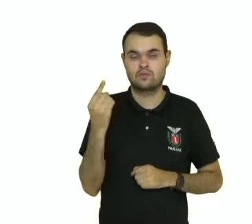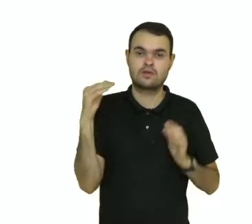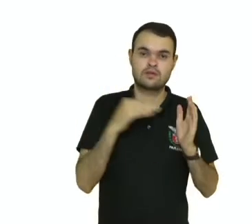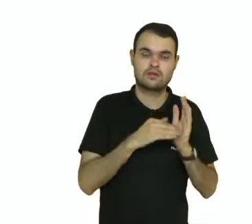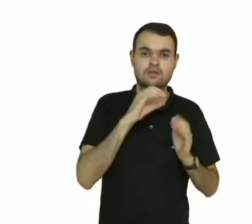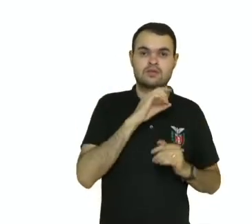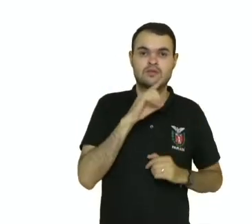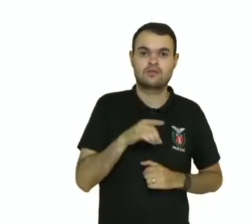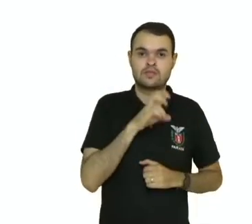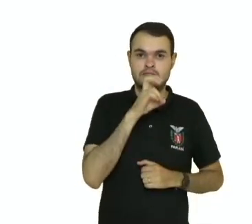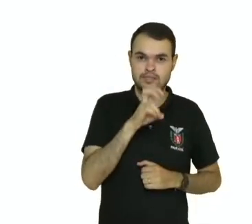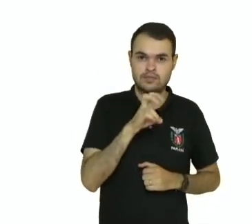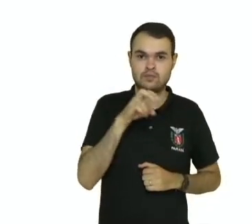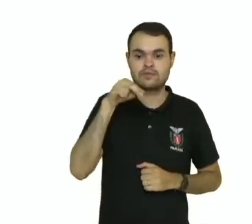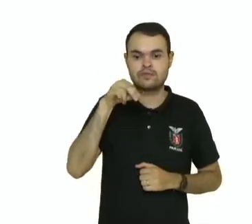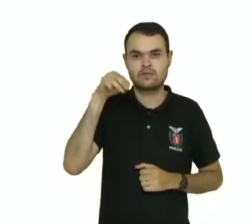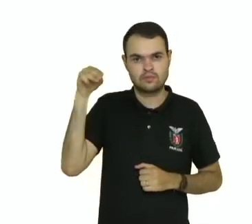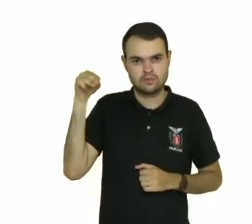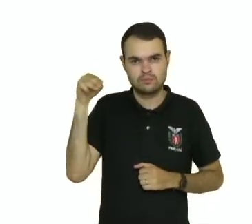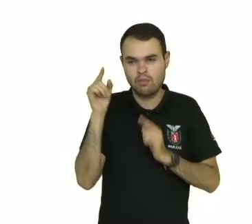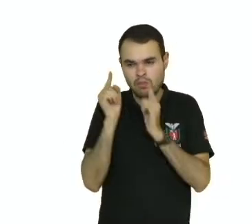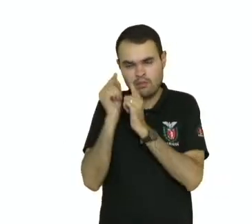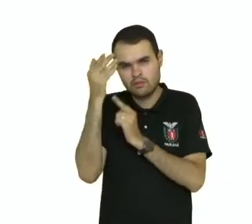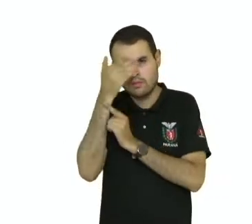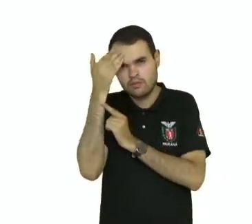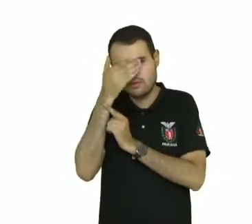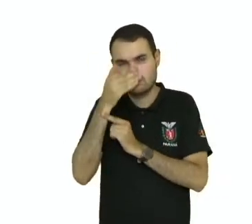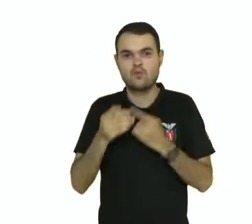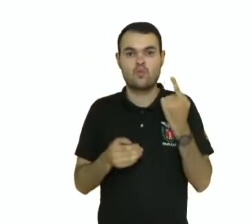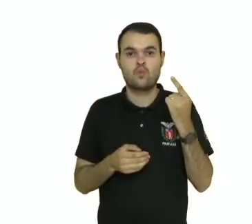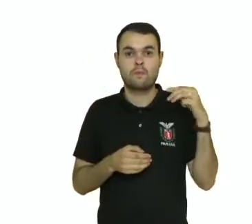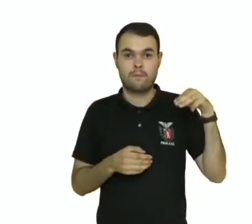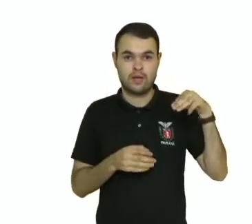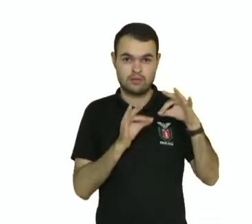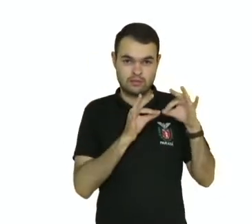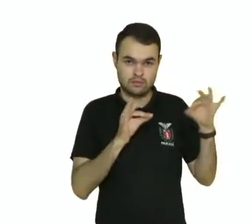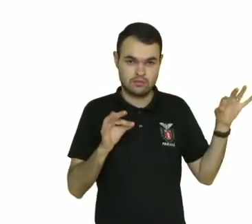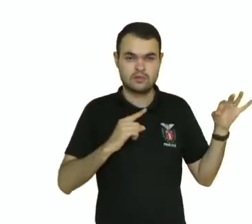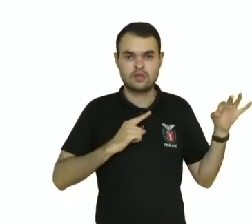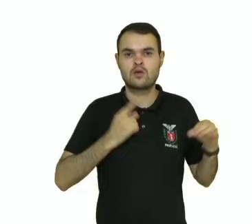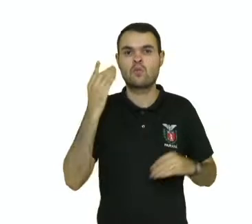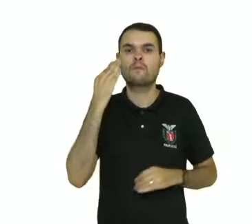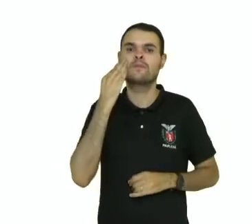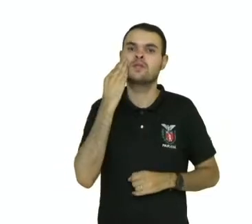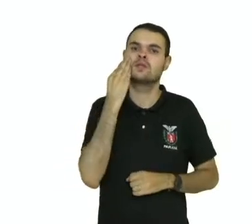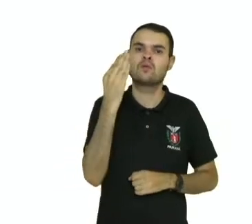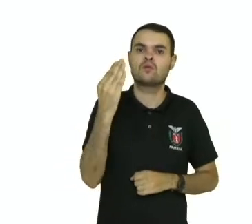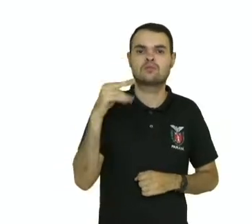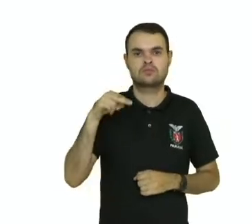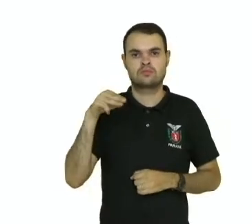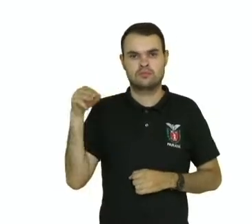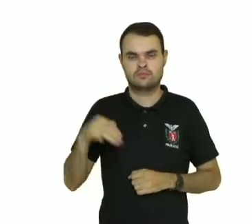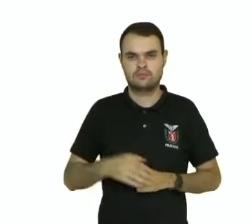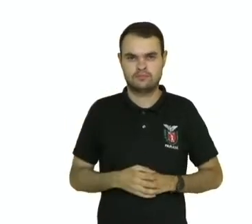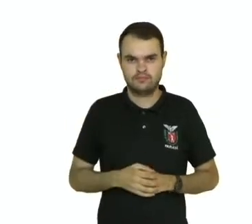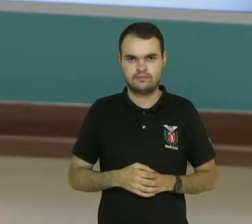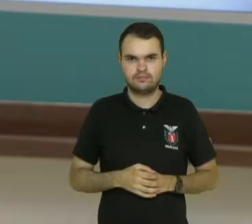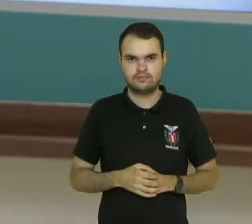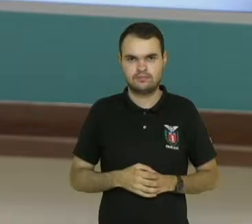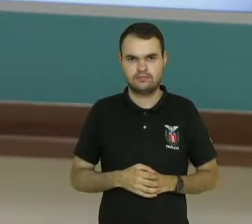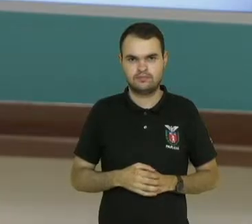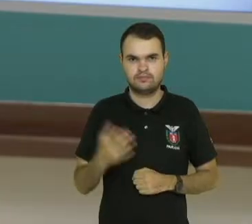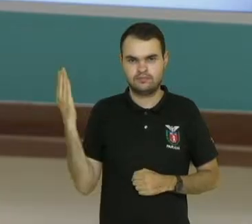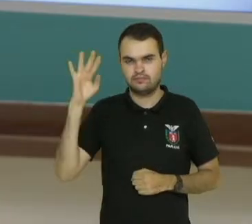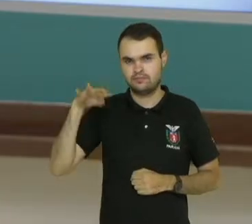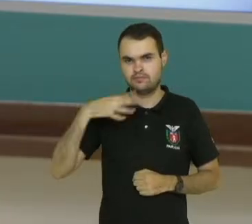0,5 nanômetros. Um metro contém 1 bilhão de nanômetros. E aqui a gente tem uma